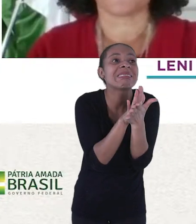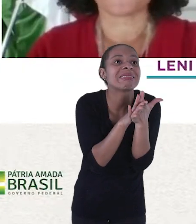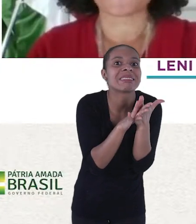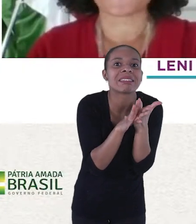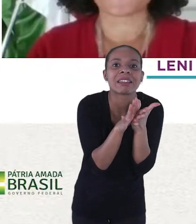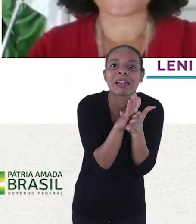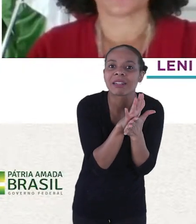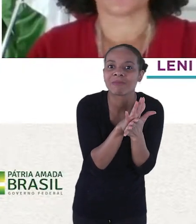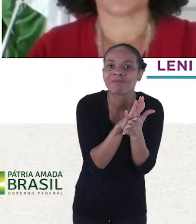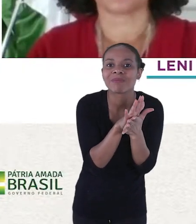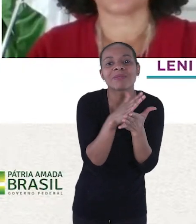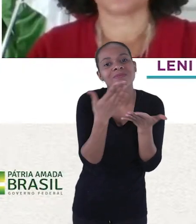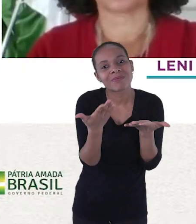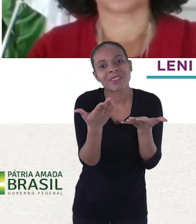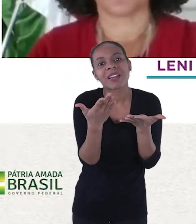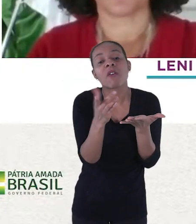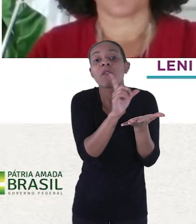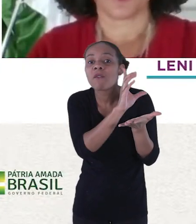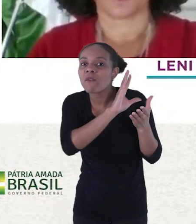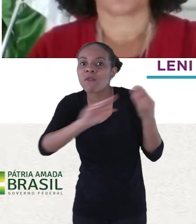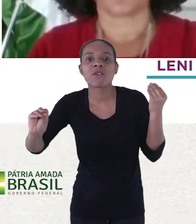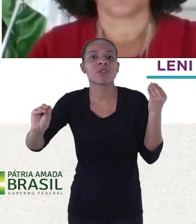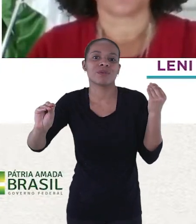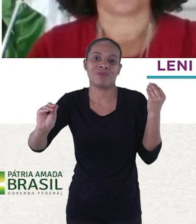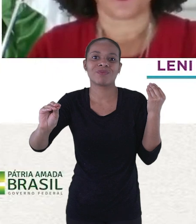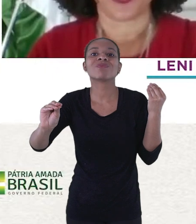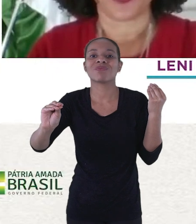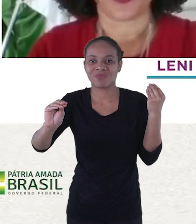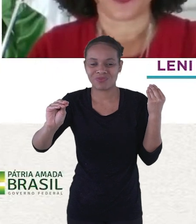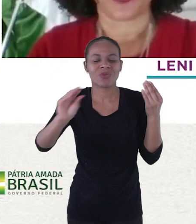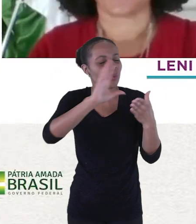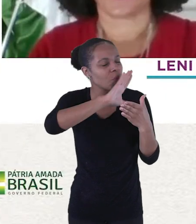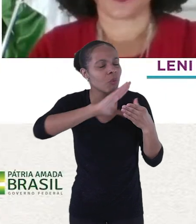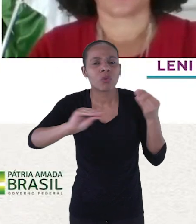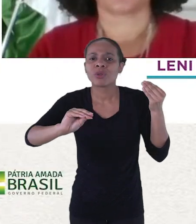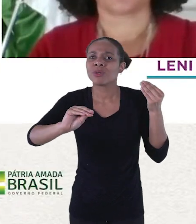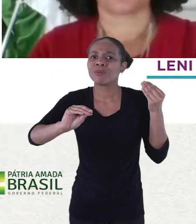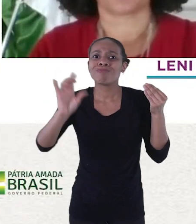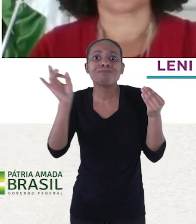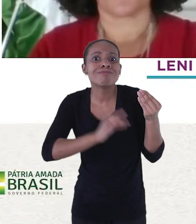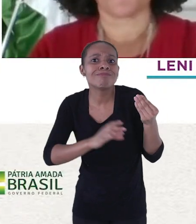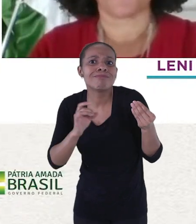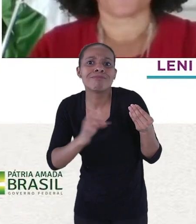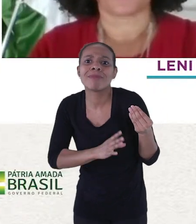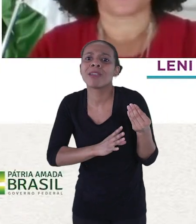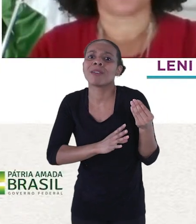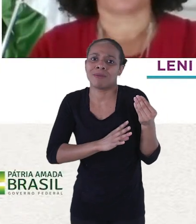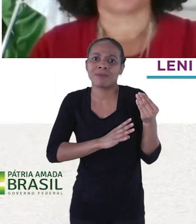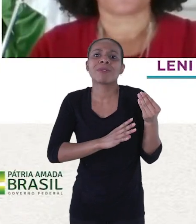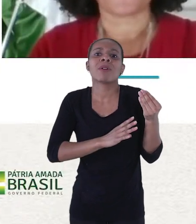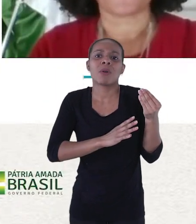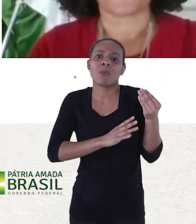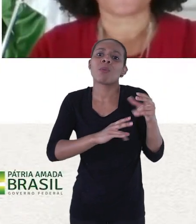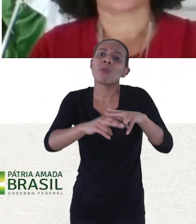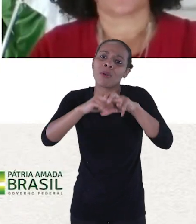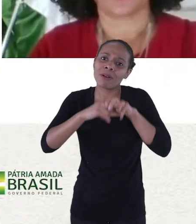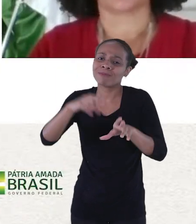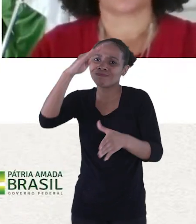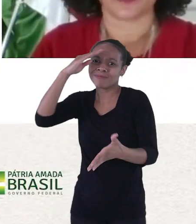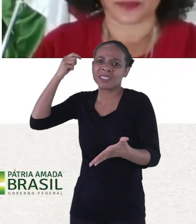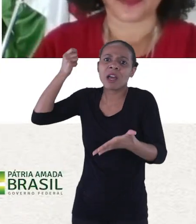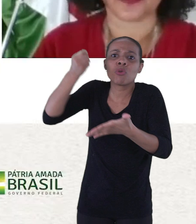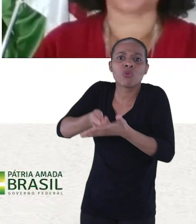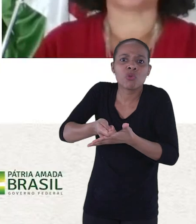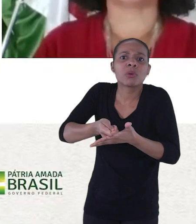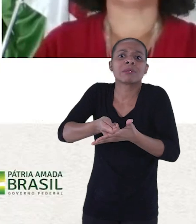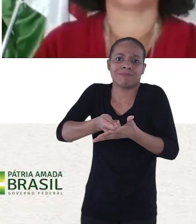Na verdade, ela fugiu, a Carolina. Ela fugiu com medo da rebordosa da ditadura sobre